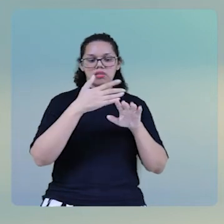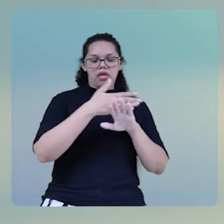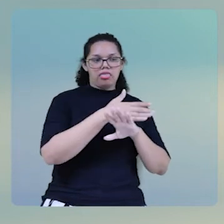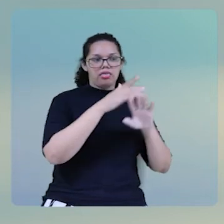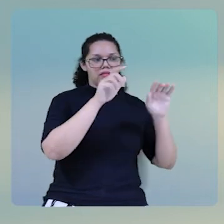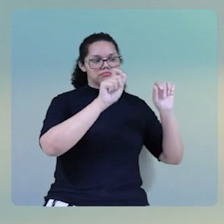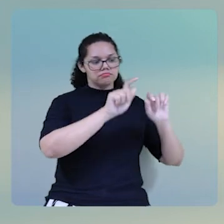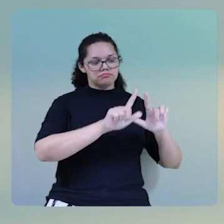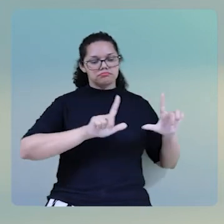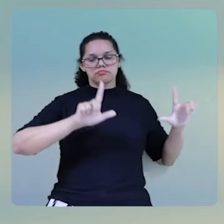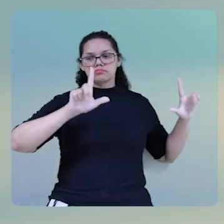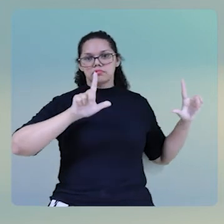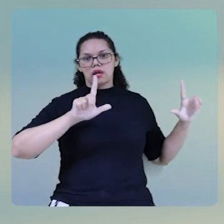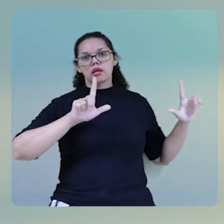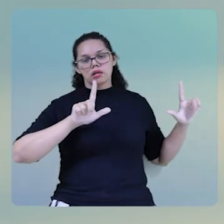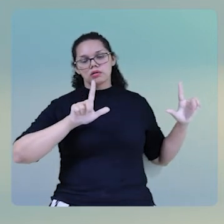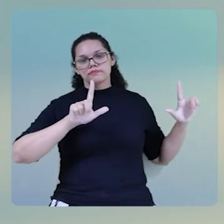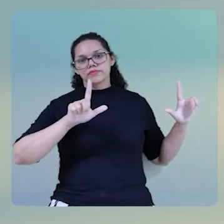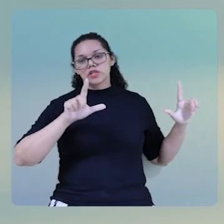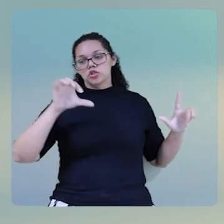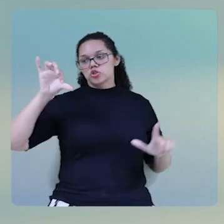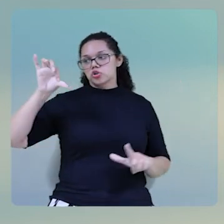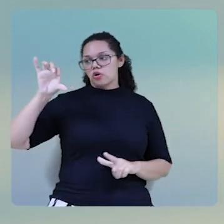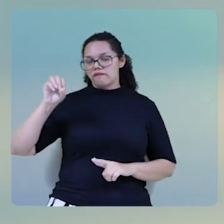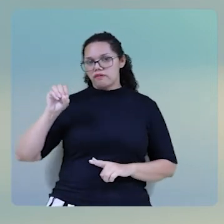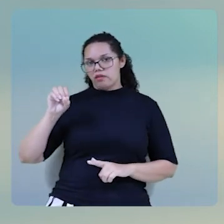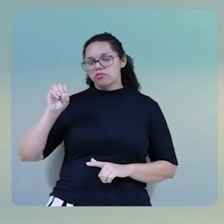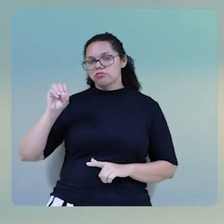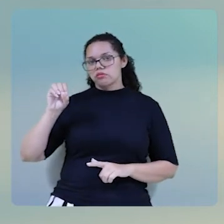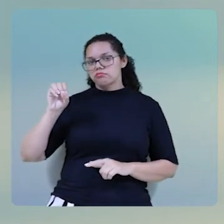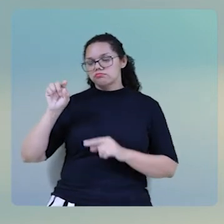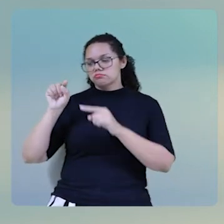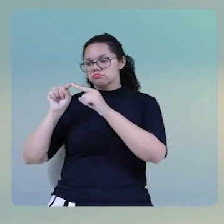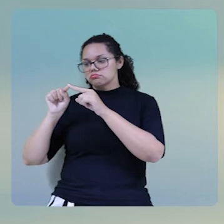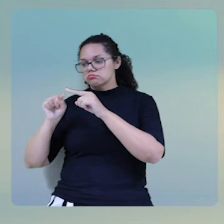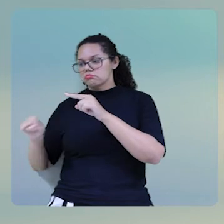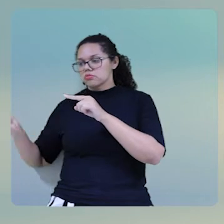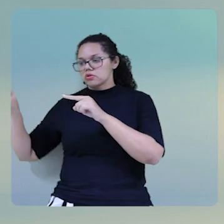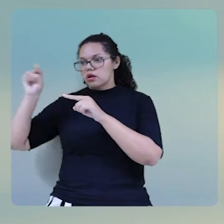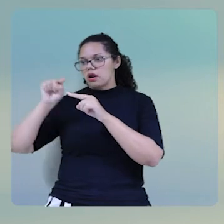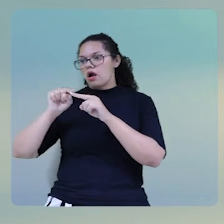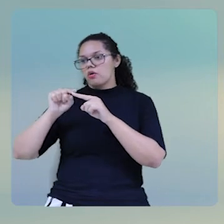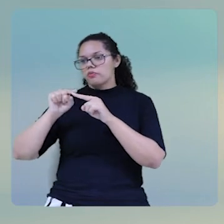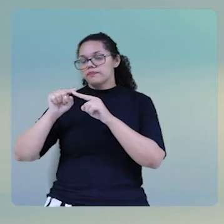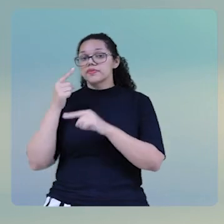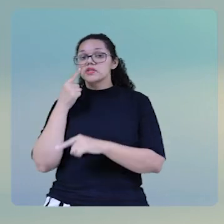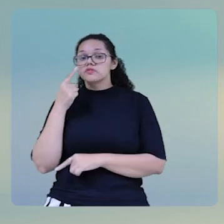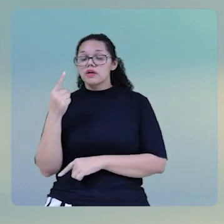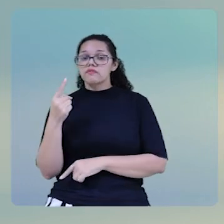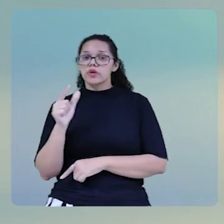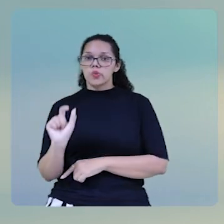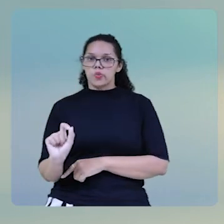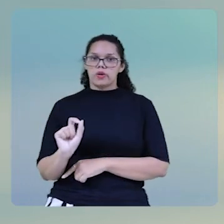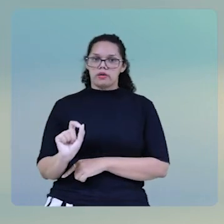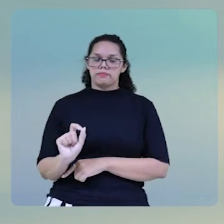lousa. Dá um ângulo de 90 graus. O seno de 90 vai ser 1. Tá bom? Então, nesse caso, a gente vai ter aqui o quê?